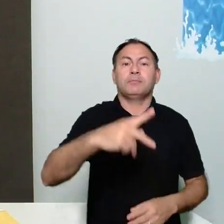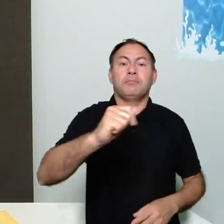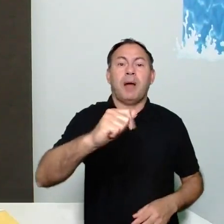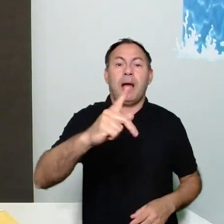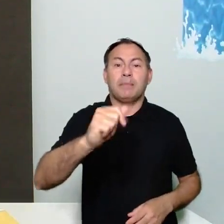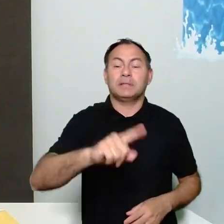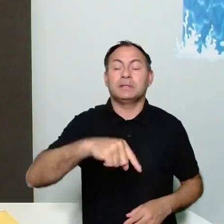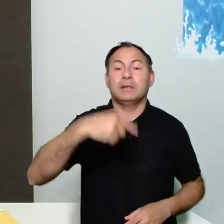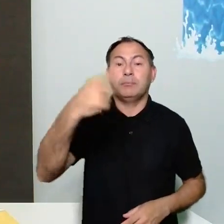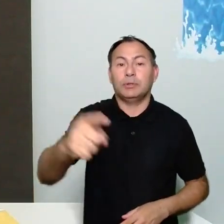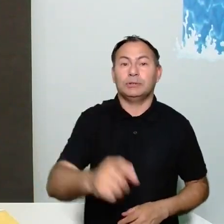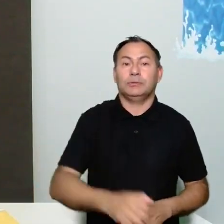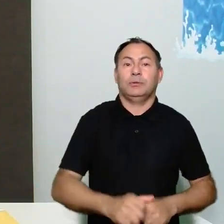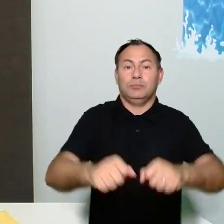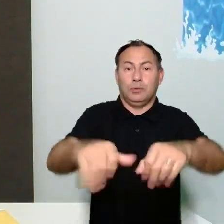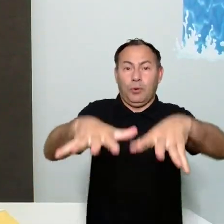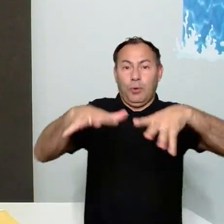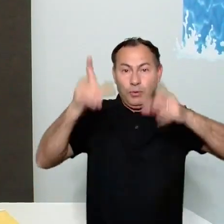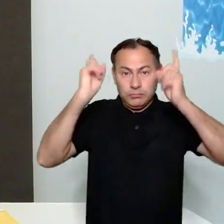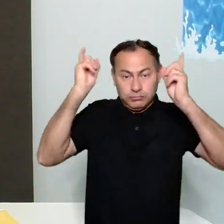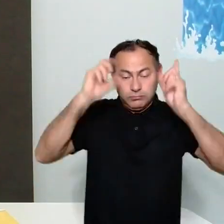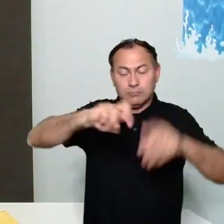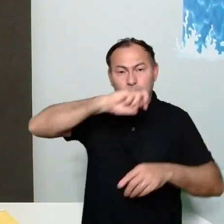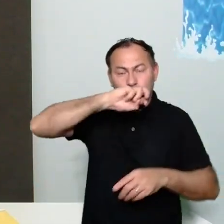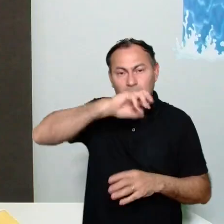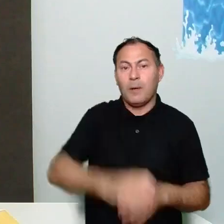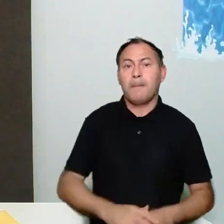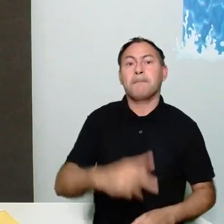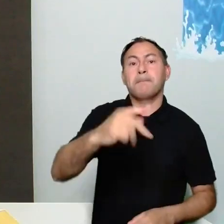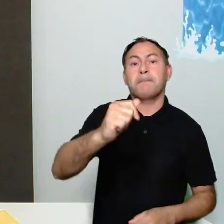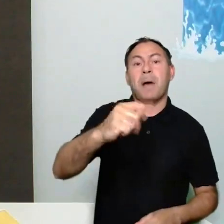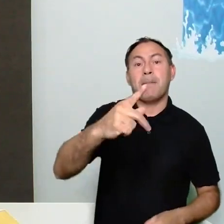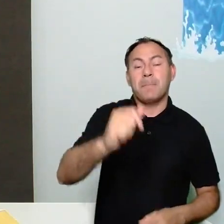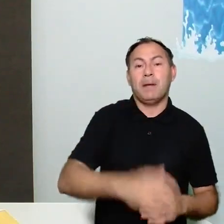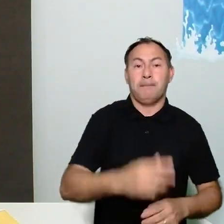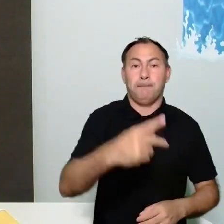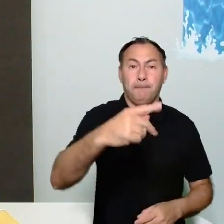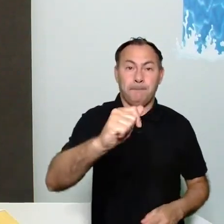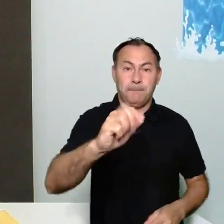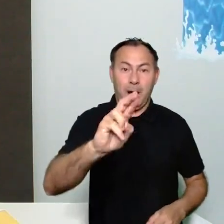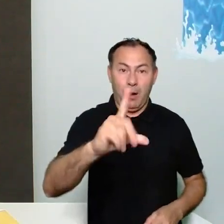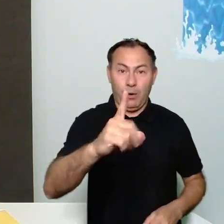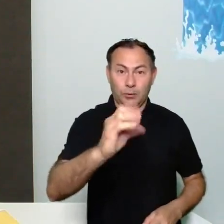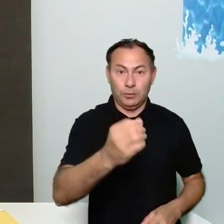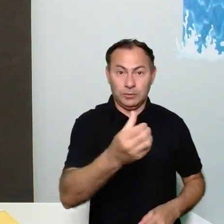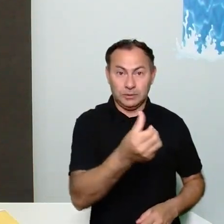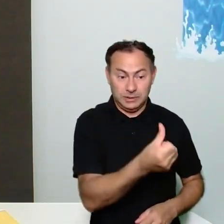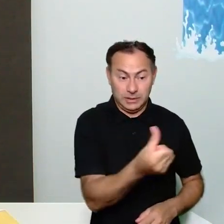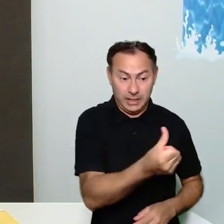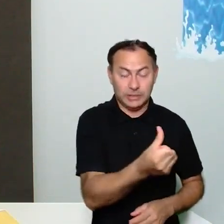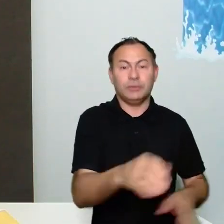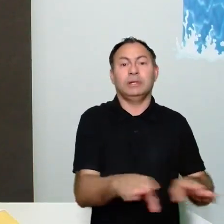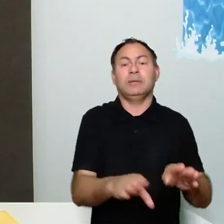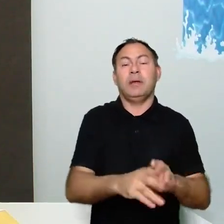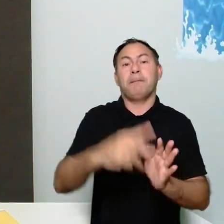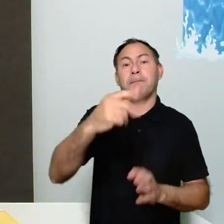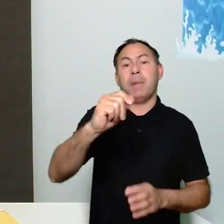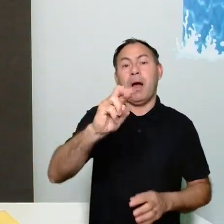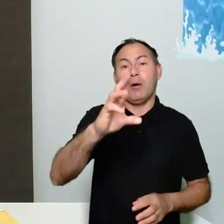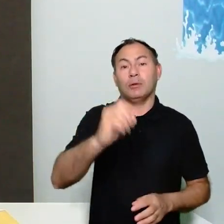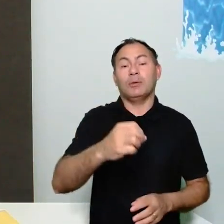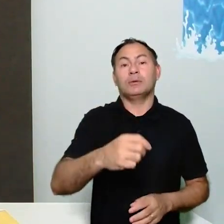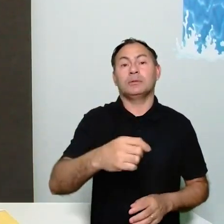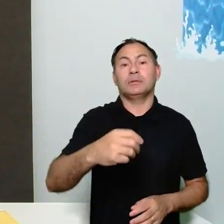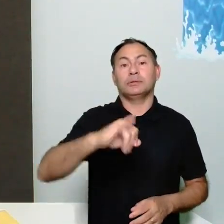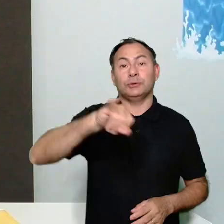-conciliares. recordando que os papas Paulo VI e João Paulo II já foram